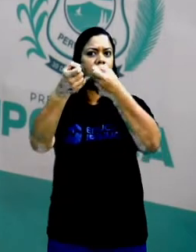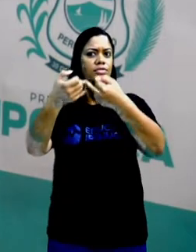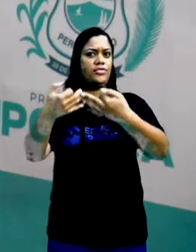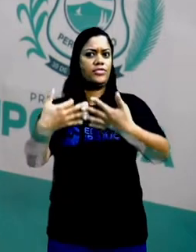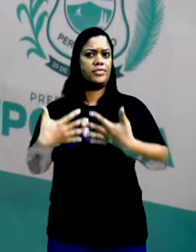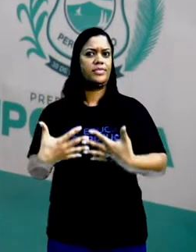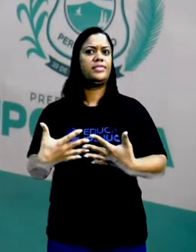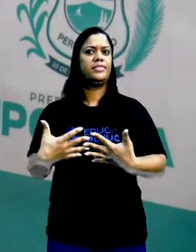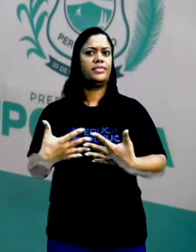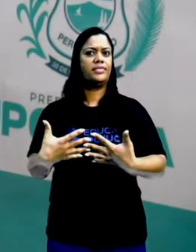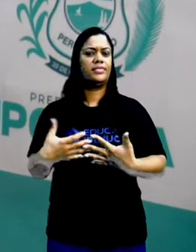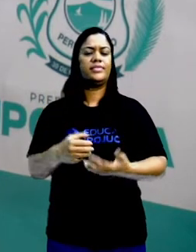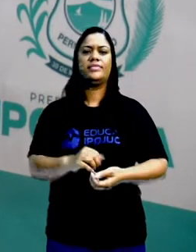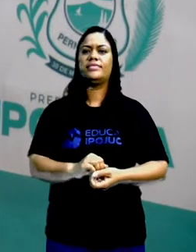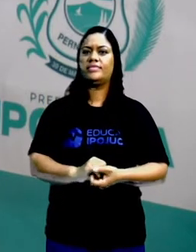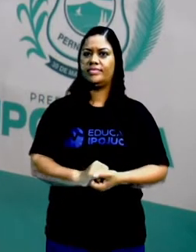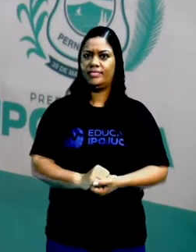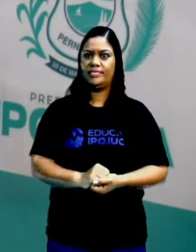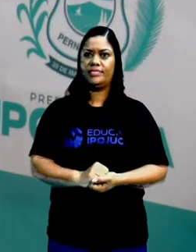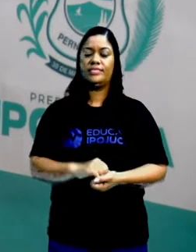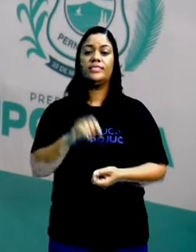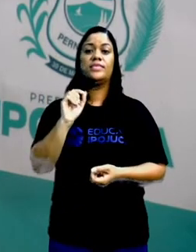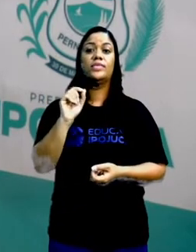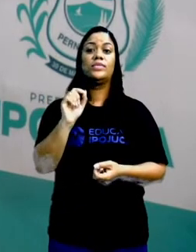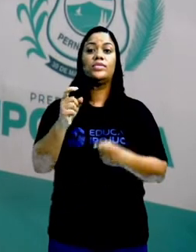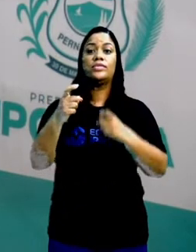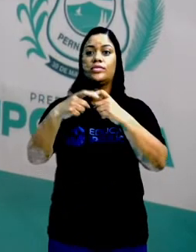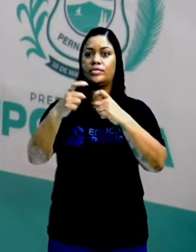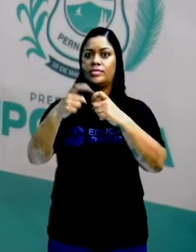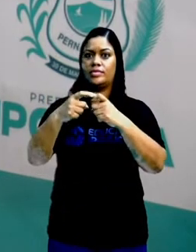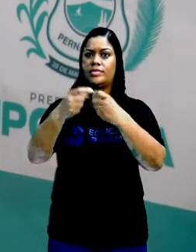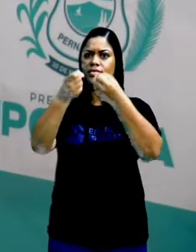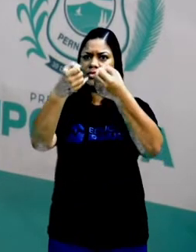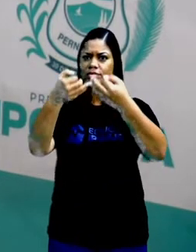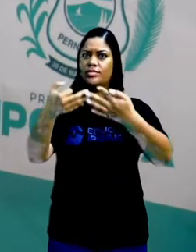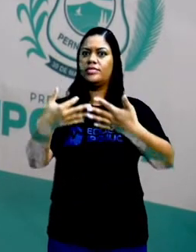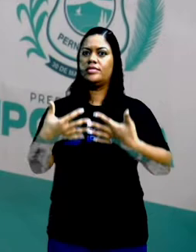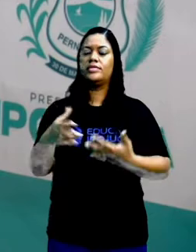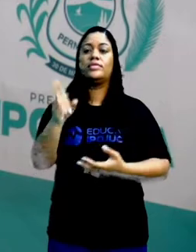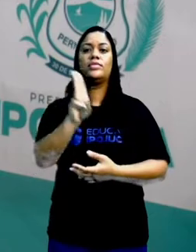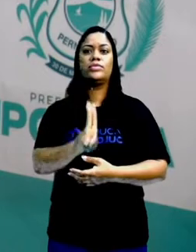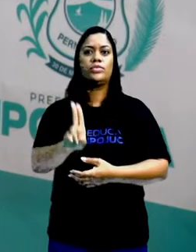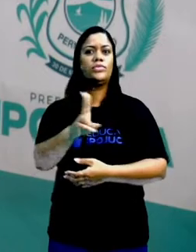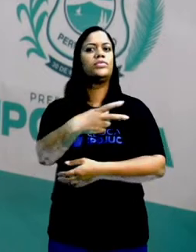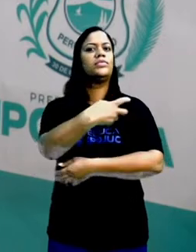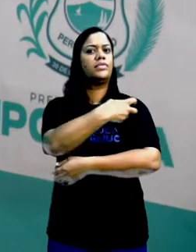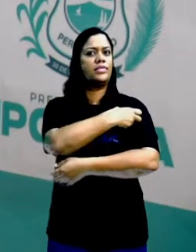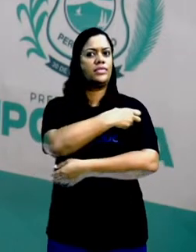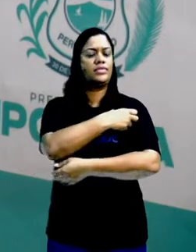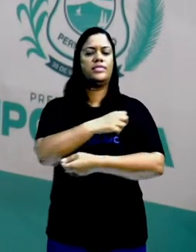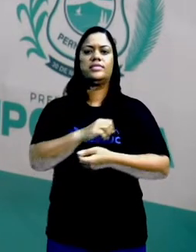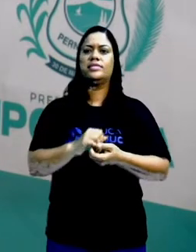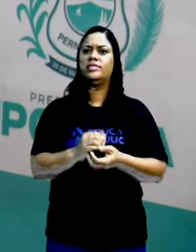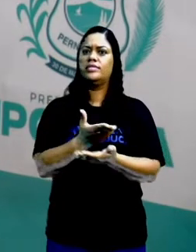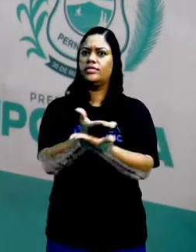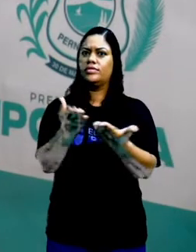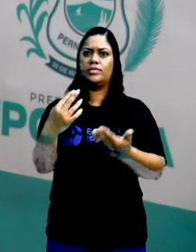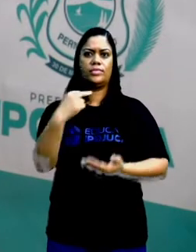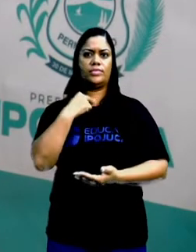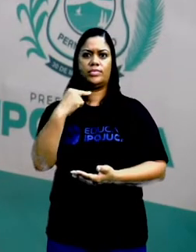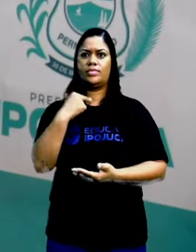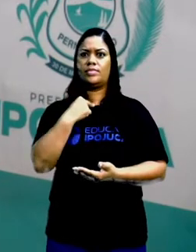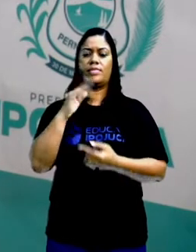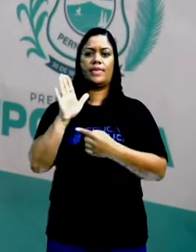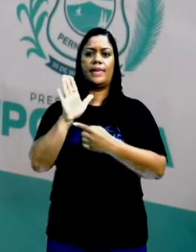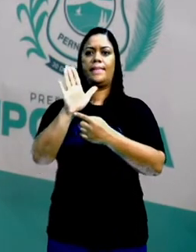dizem sobre o uso da vacina o que é que os médicos dizem sobre o uso da vacina e não